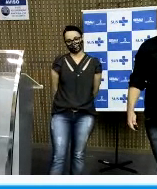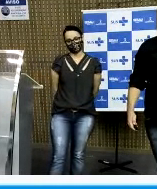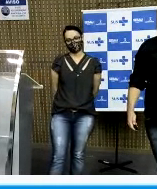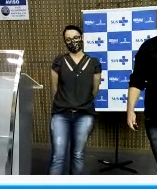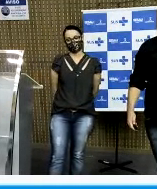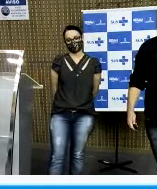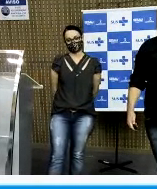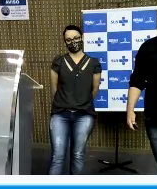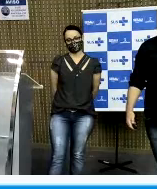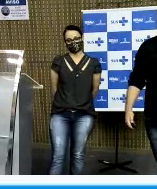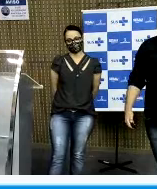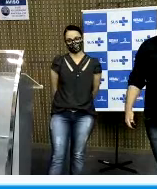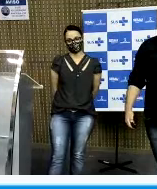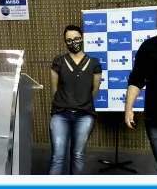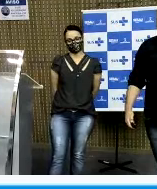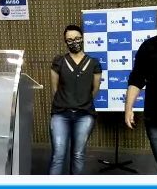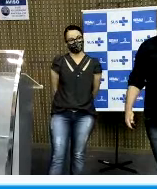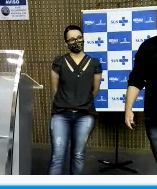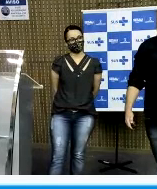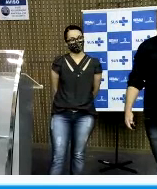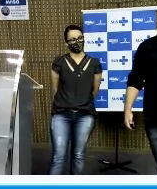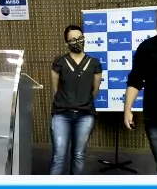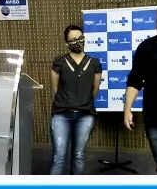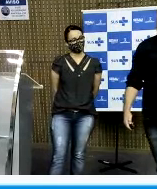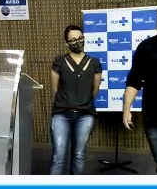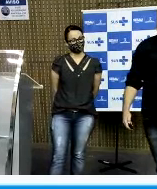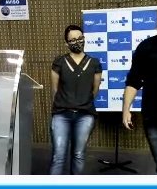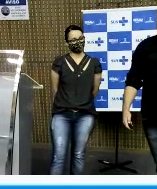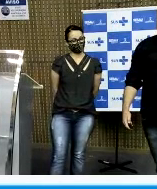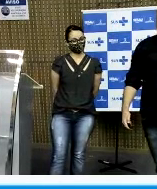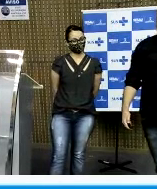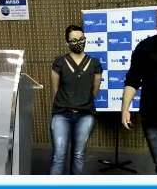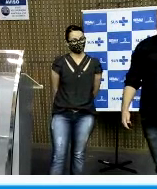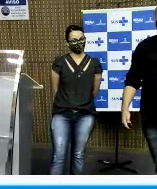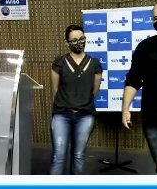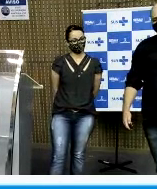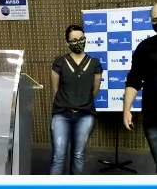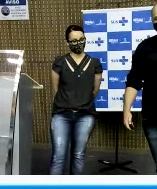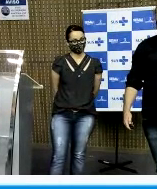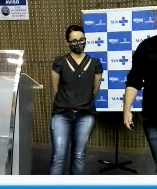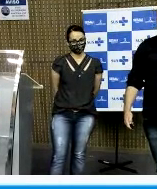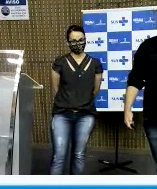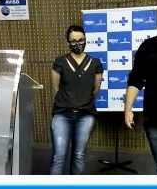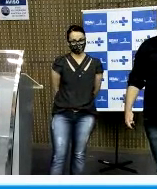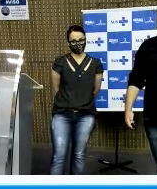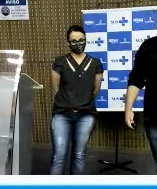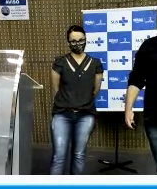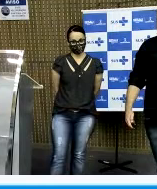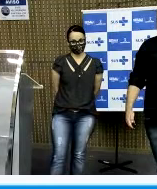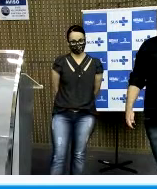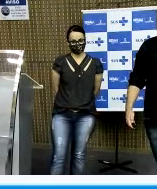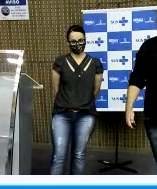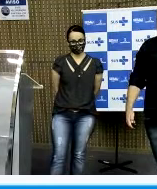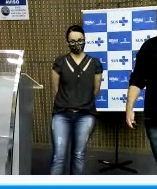de Saúde do Aerorancho. Compartilham o mesmo prédio, o CRS pela rede de urgências e a Unidade Básica de Saúde pela